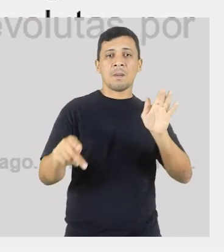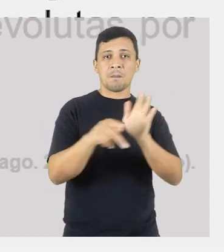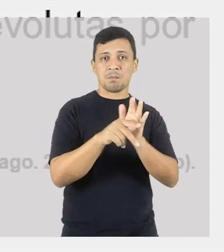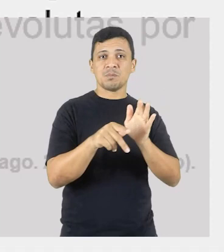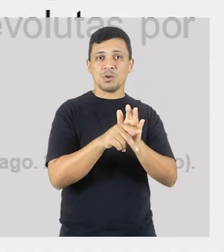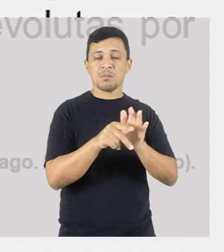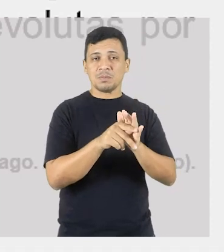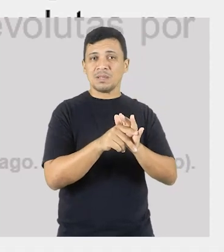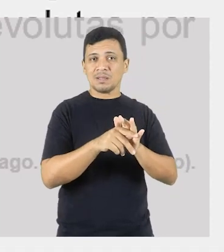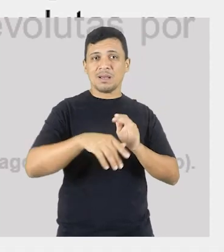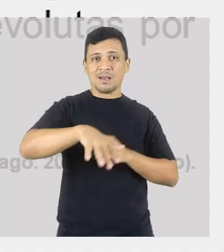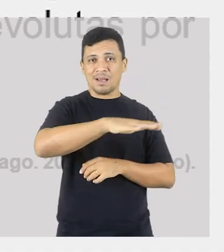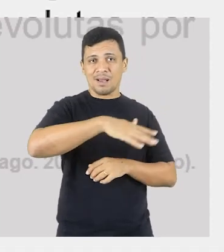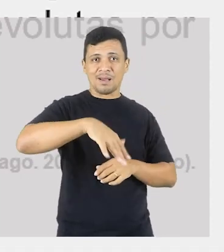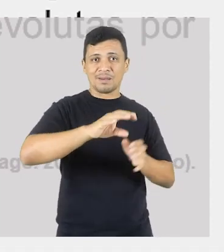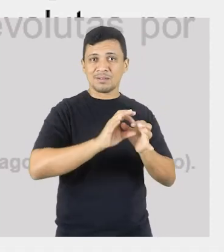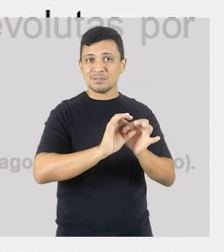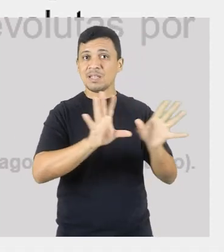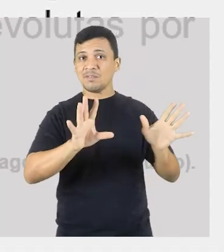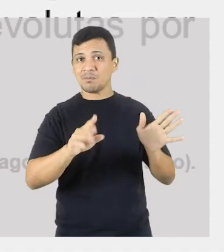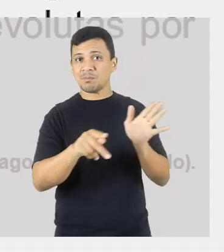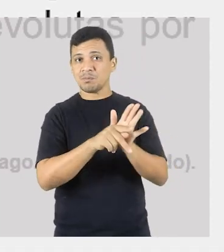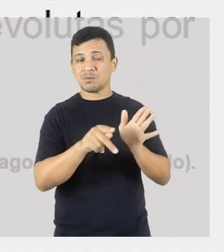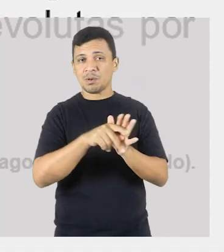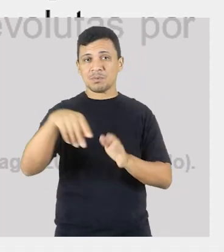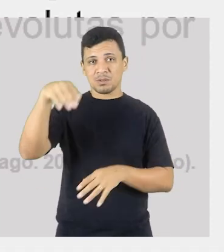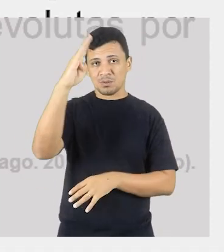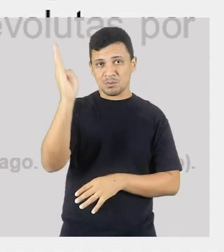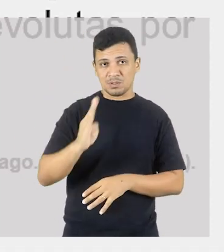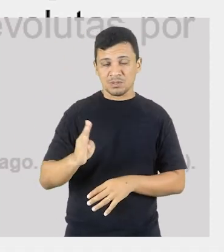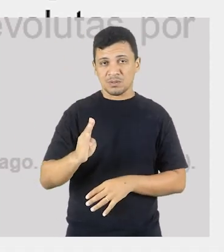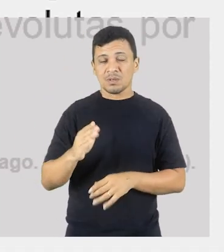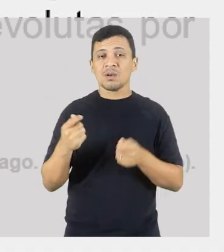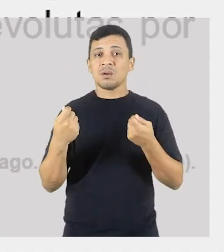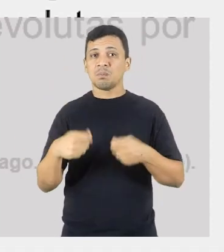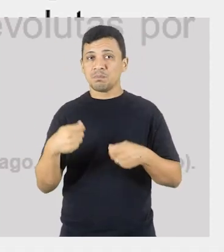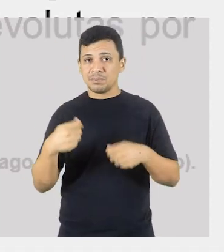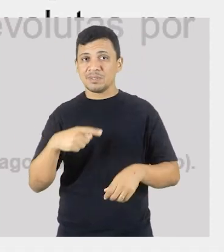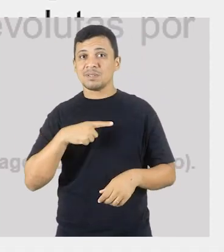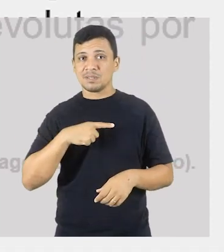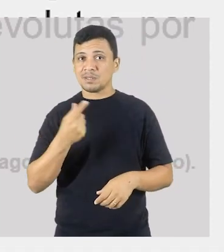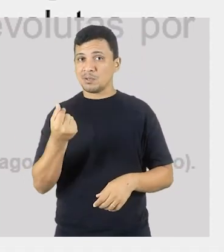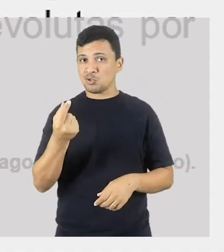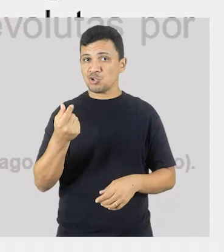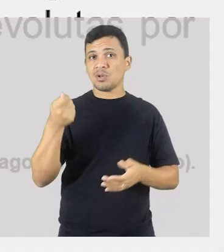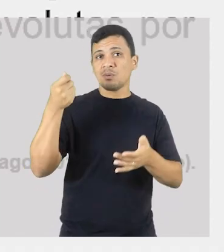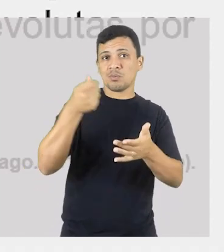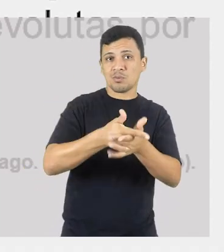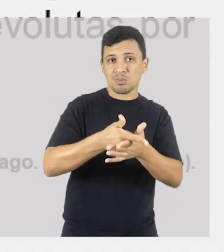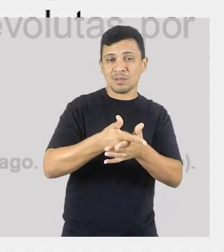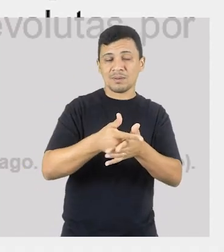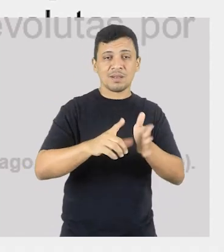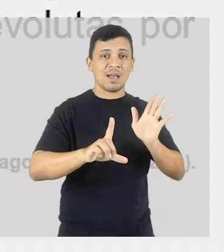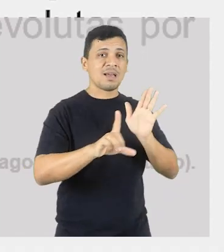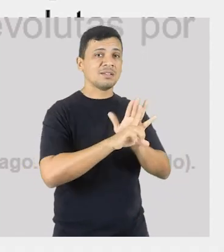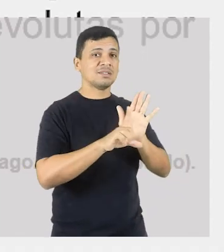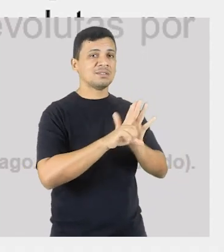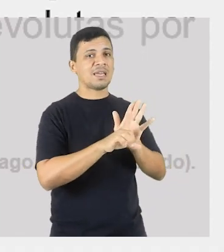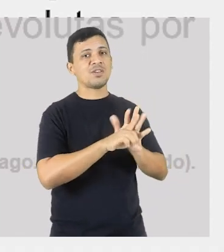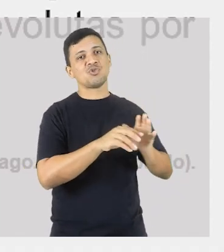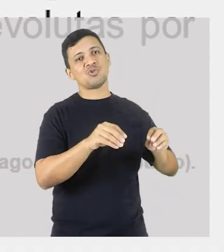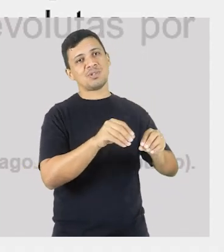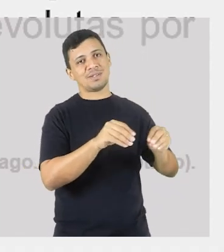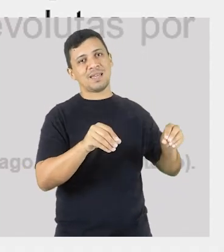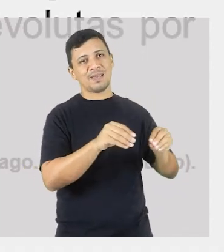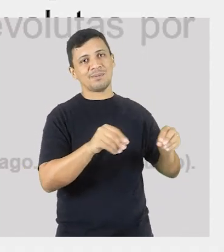que estão ali livres. Por outro título, que não seja de compra. Essa é a famosa lei de terra, que ele está implantando, que vai contribuir, inclusive, para